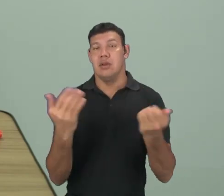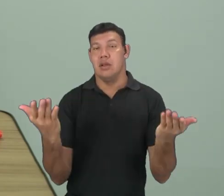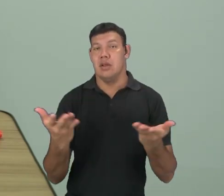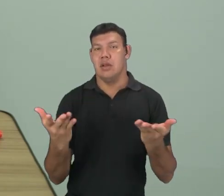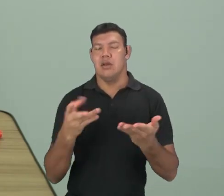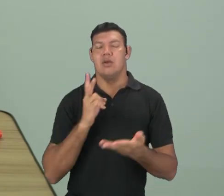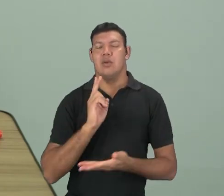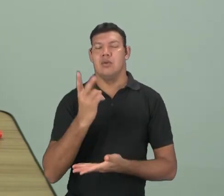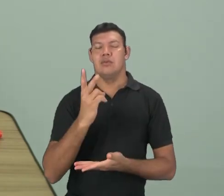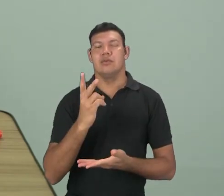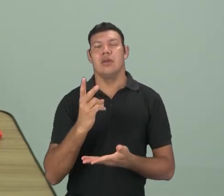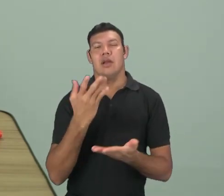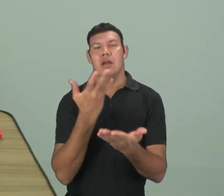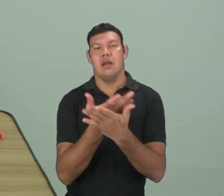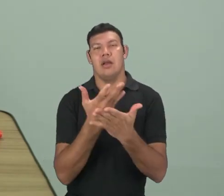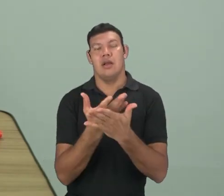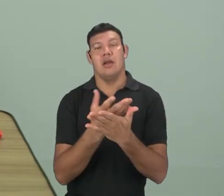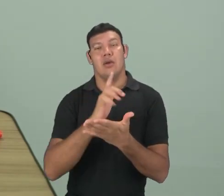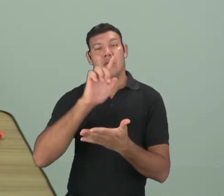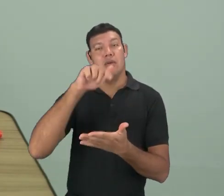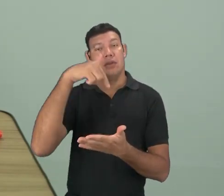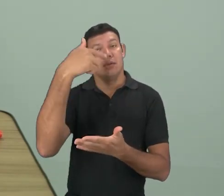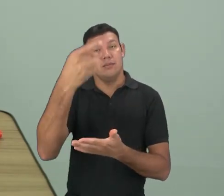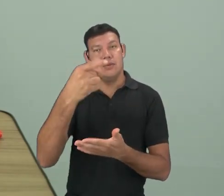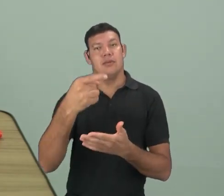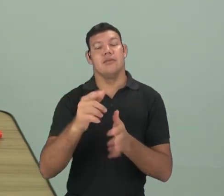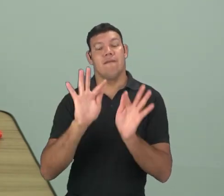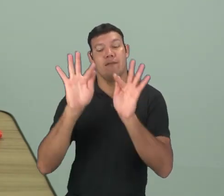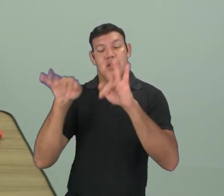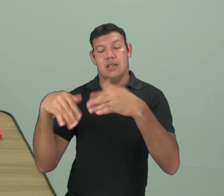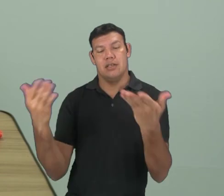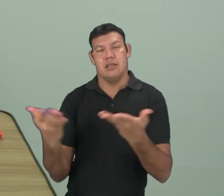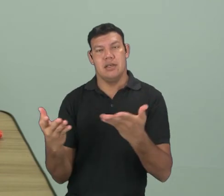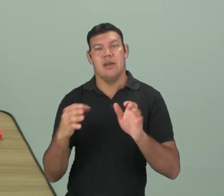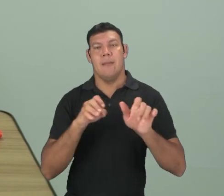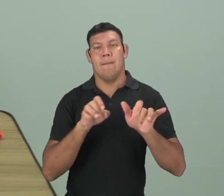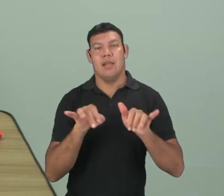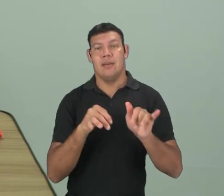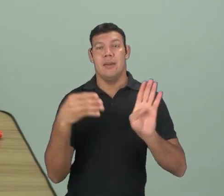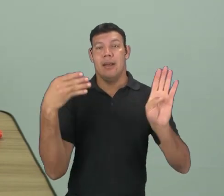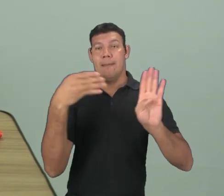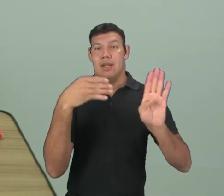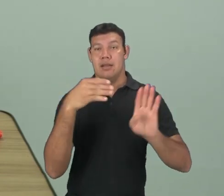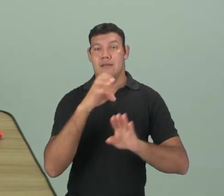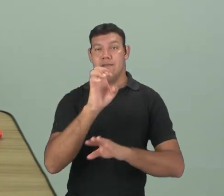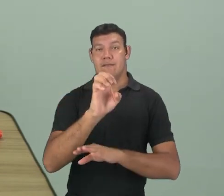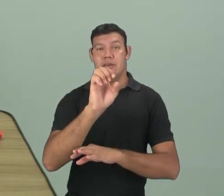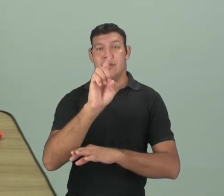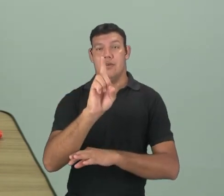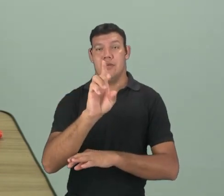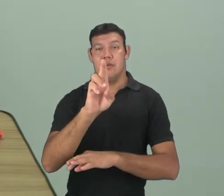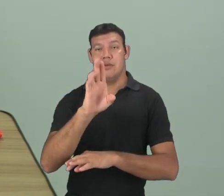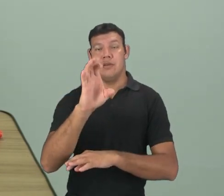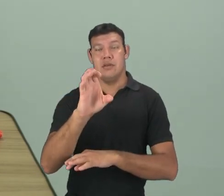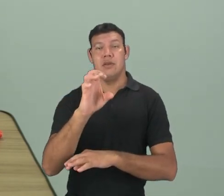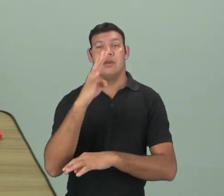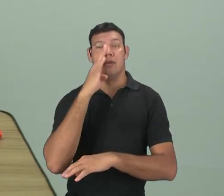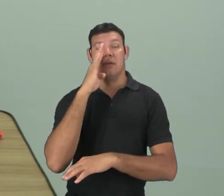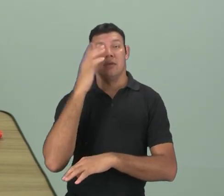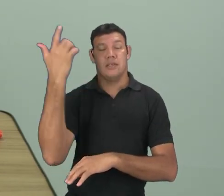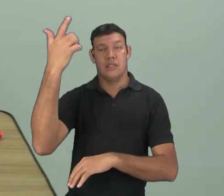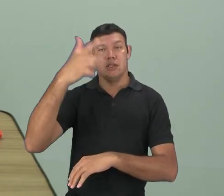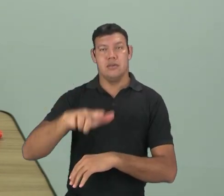na próxima aula, nós vamos finalizar por aqui. E não esqueça de acessar a plataforma Eduque, nela você pode rever